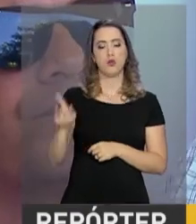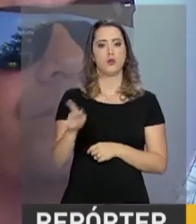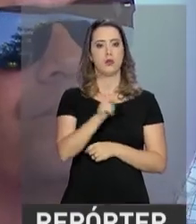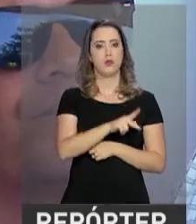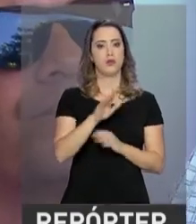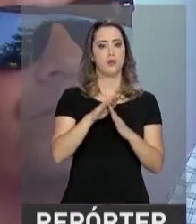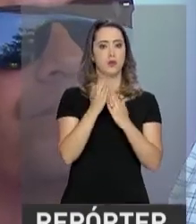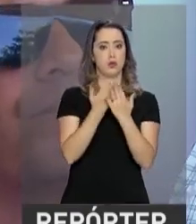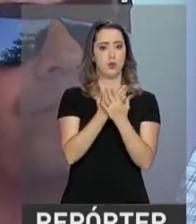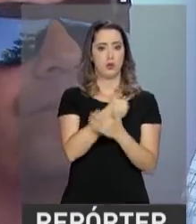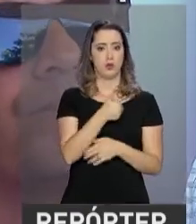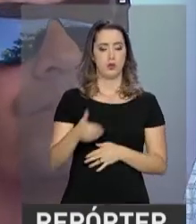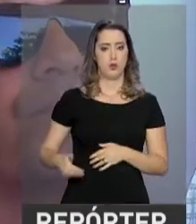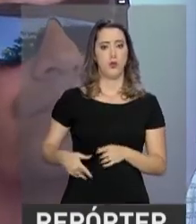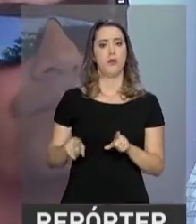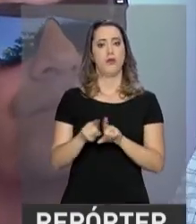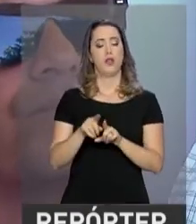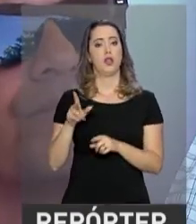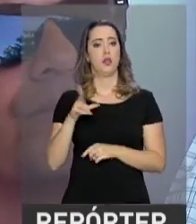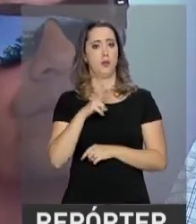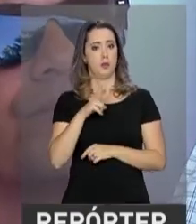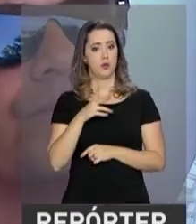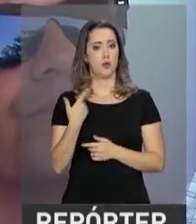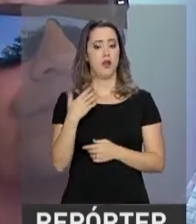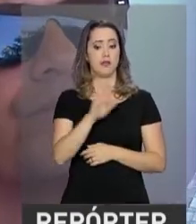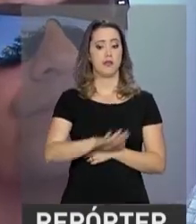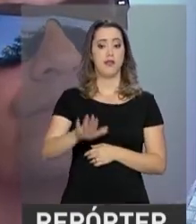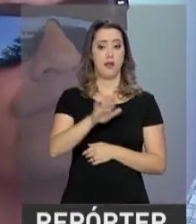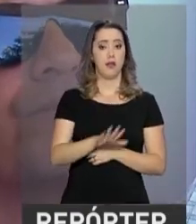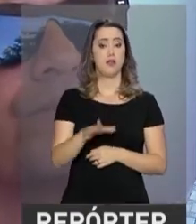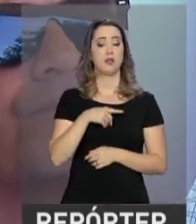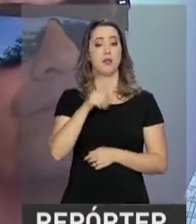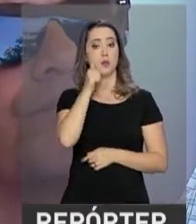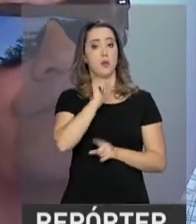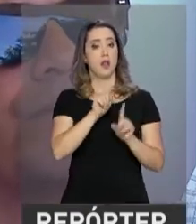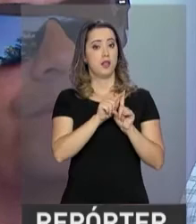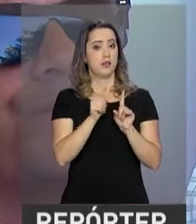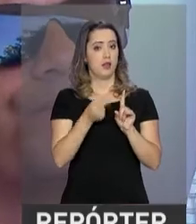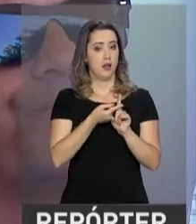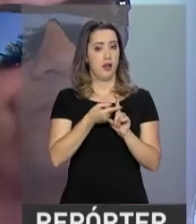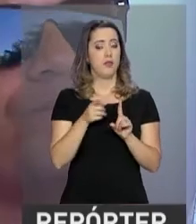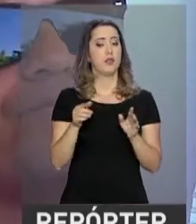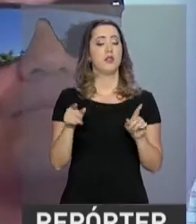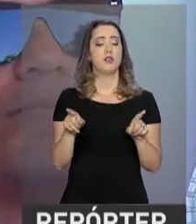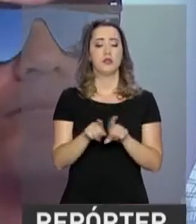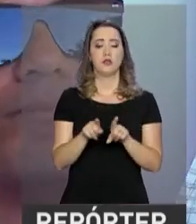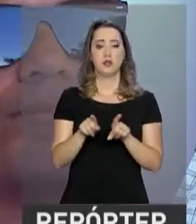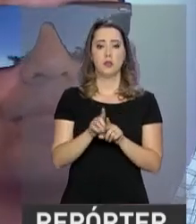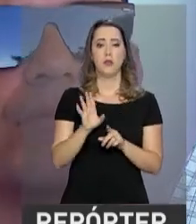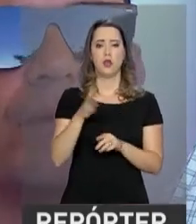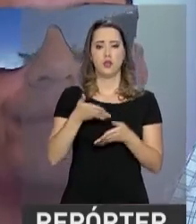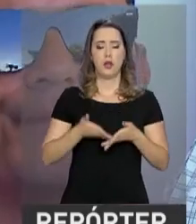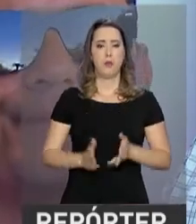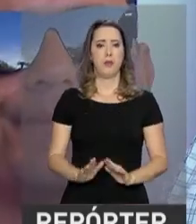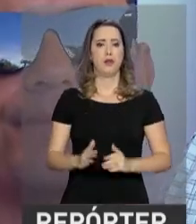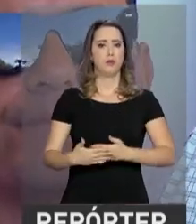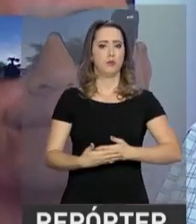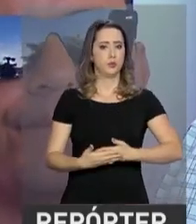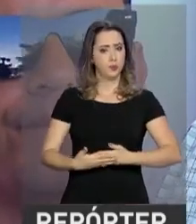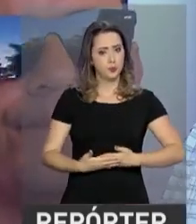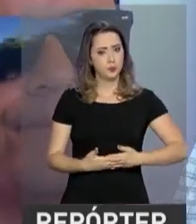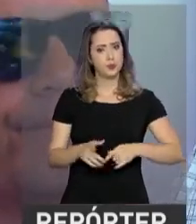pública e da rede privada as crianças e as mulheres grávidas e aquelas que tiveram recentemente as suas crianças